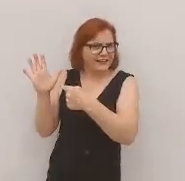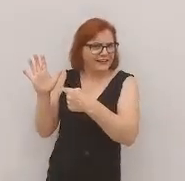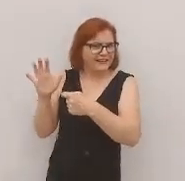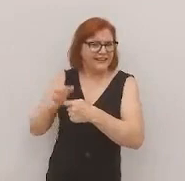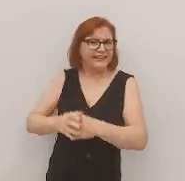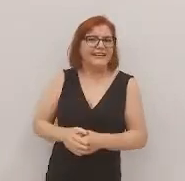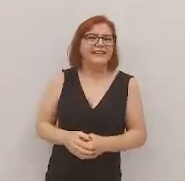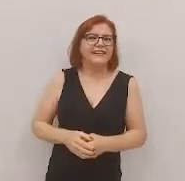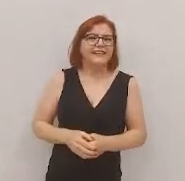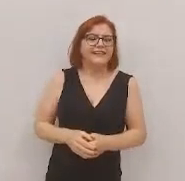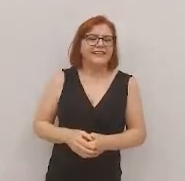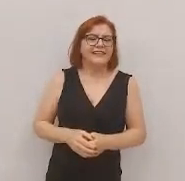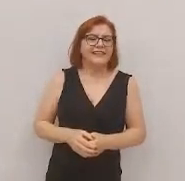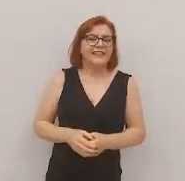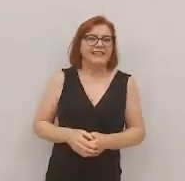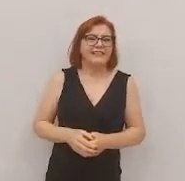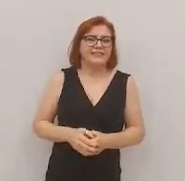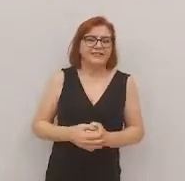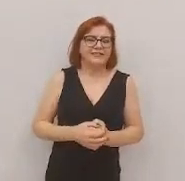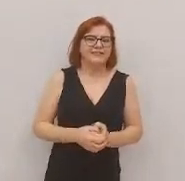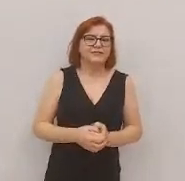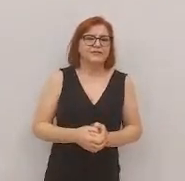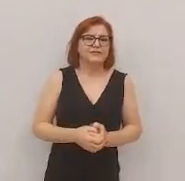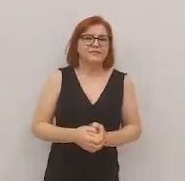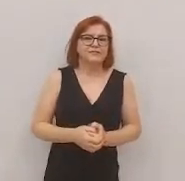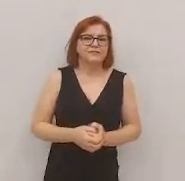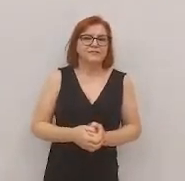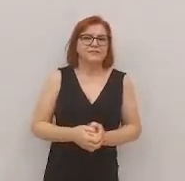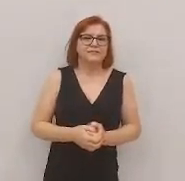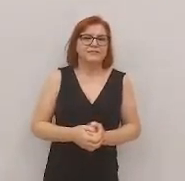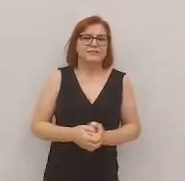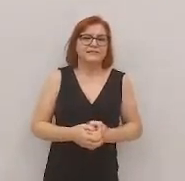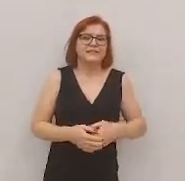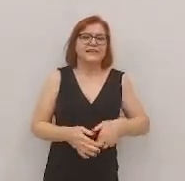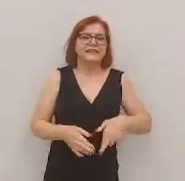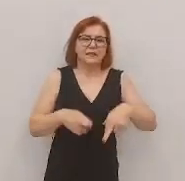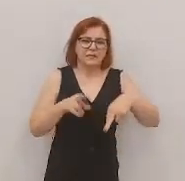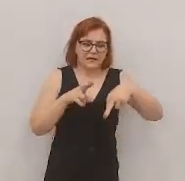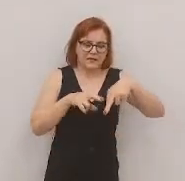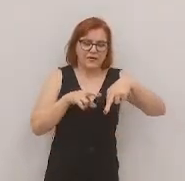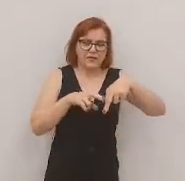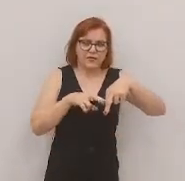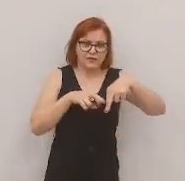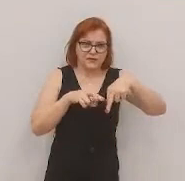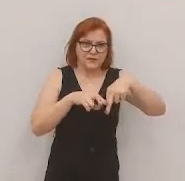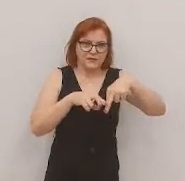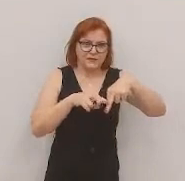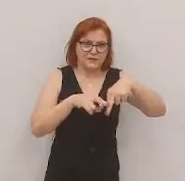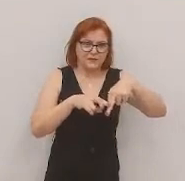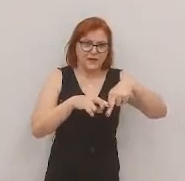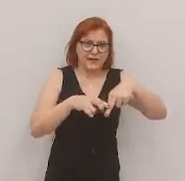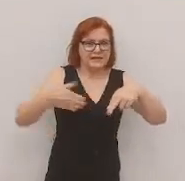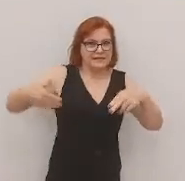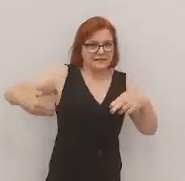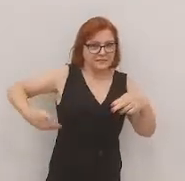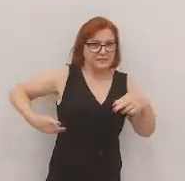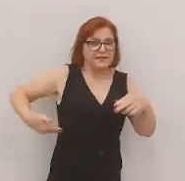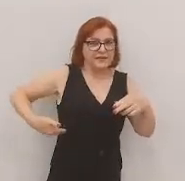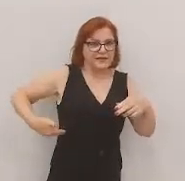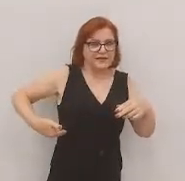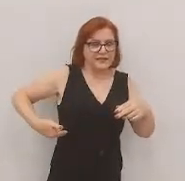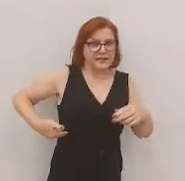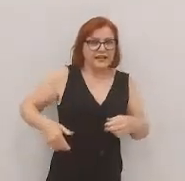esquerda, marca do cravo. Os pés e o lado, mostrando que